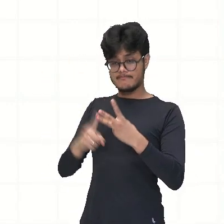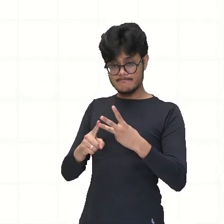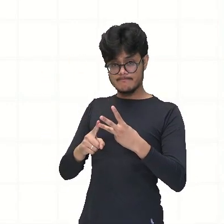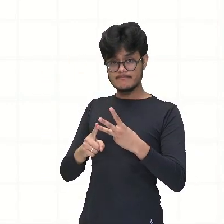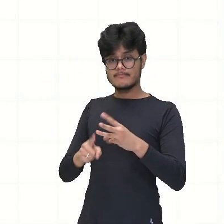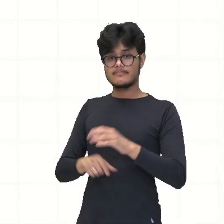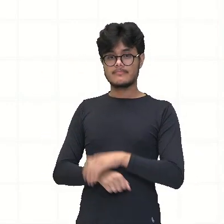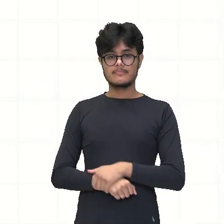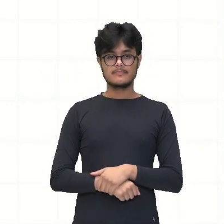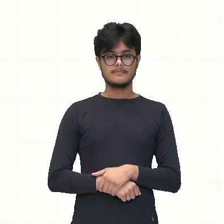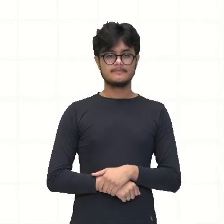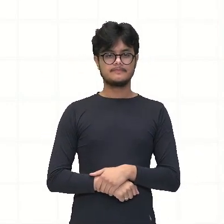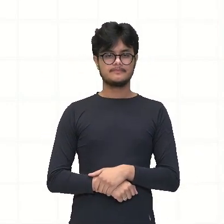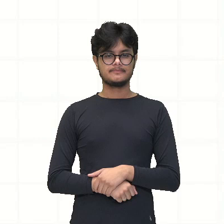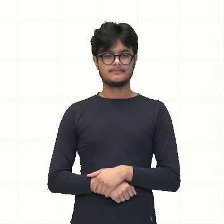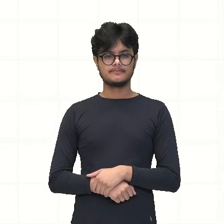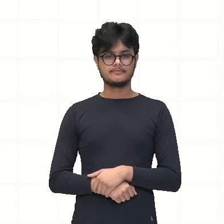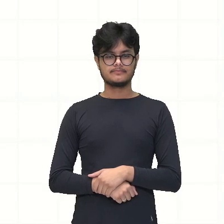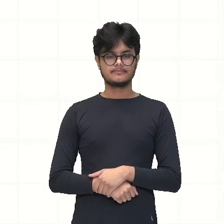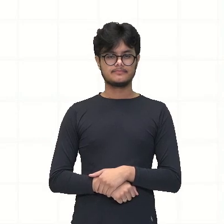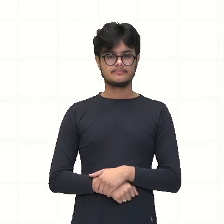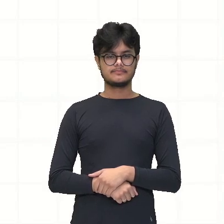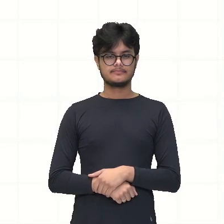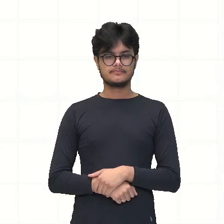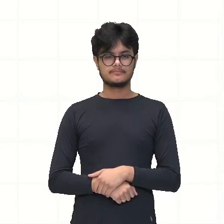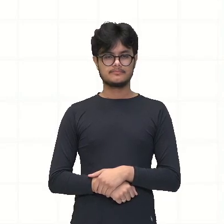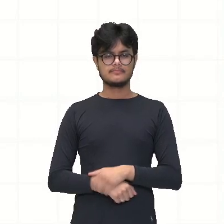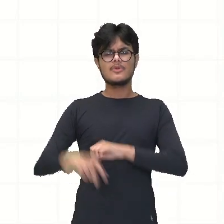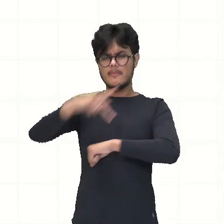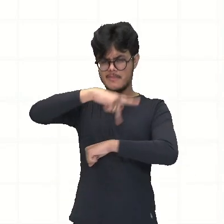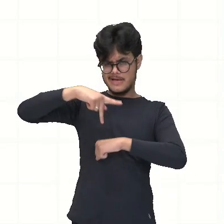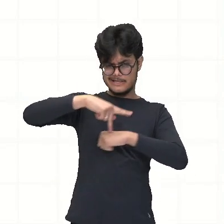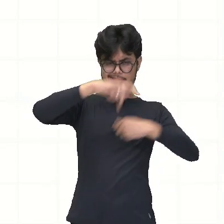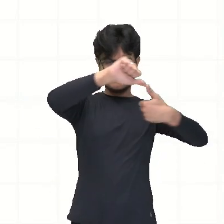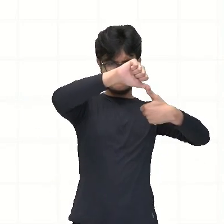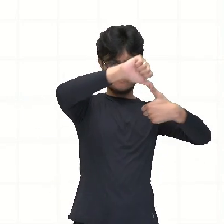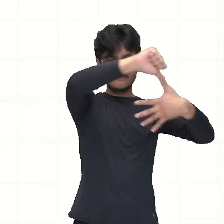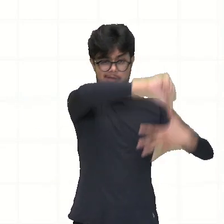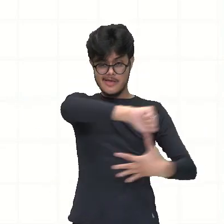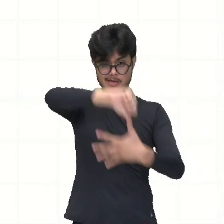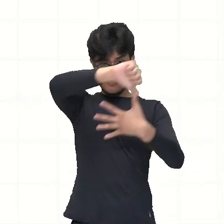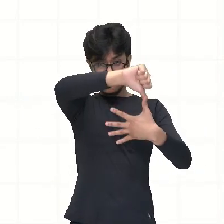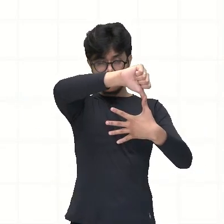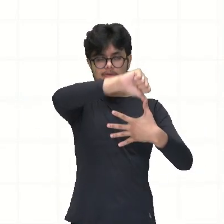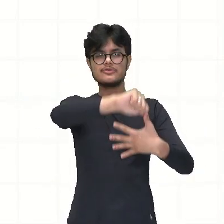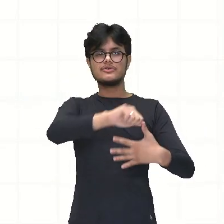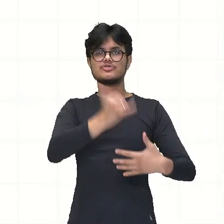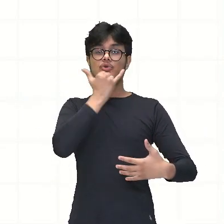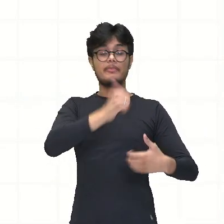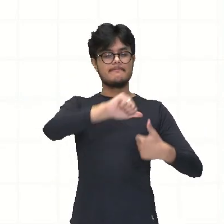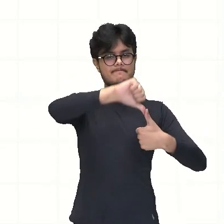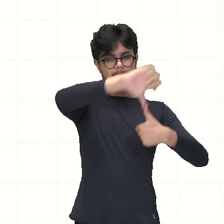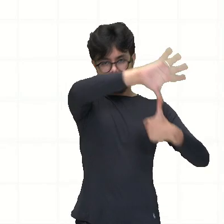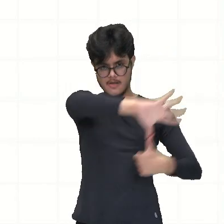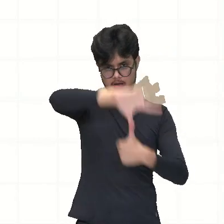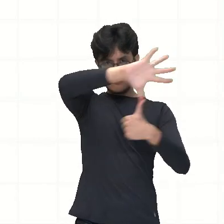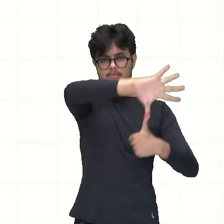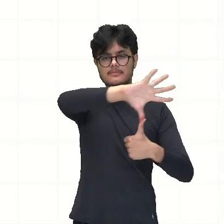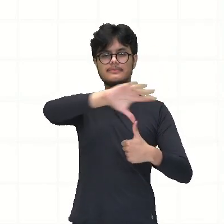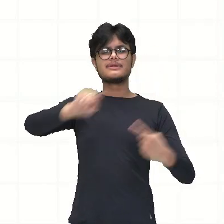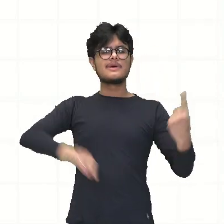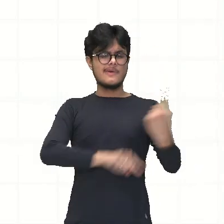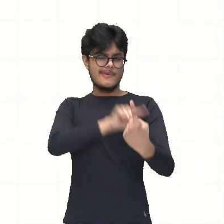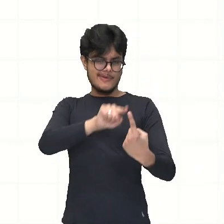bolivianos, e também pessoas vindas da Colômbia, da Argentina e também chineses, buscando também os fatores